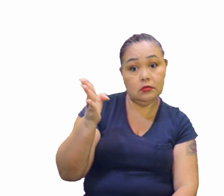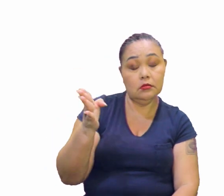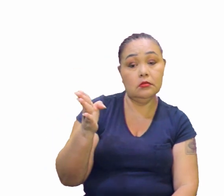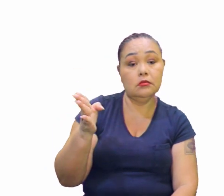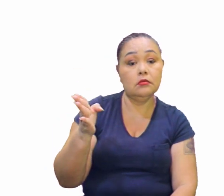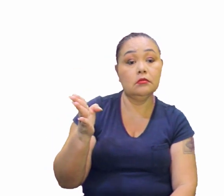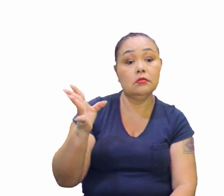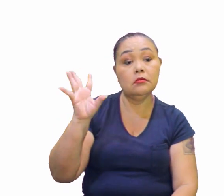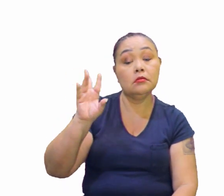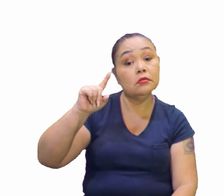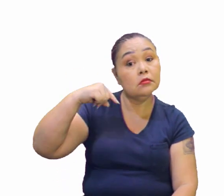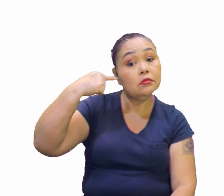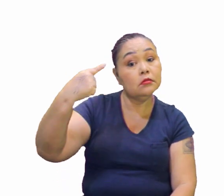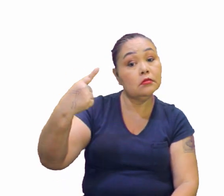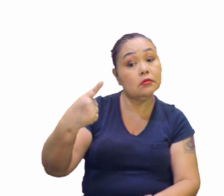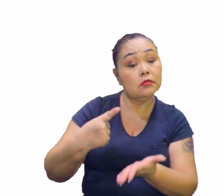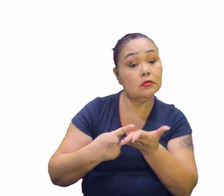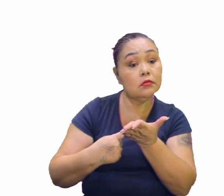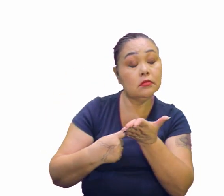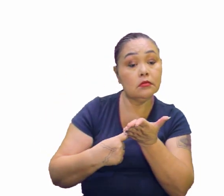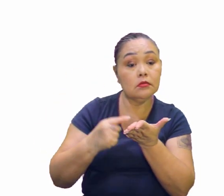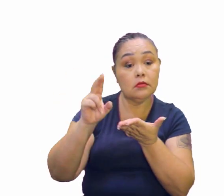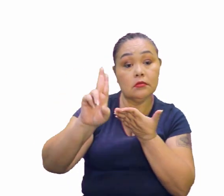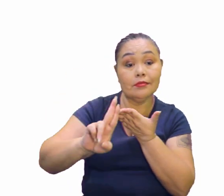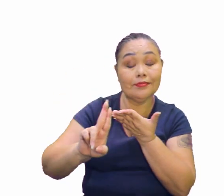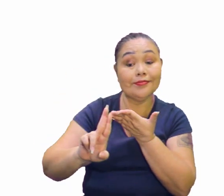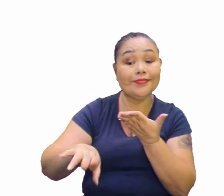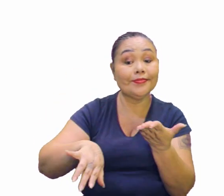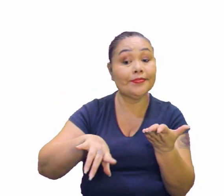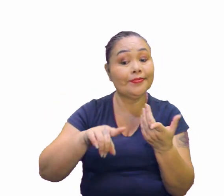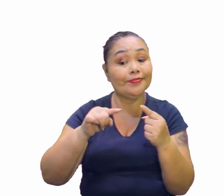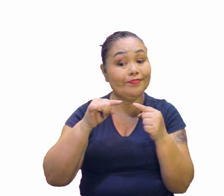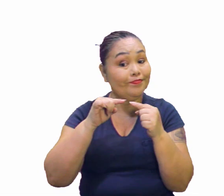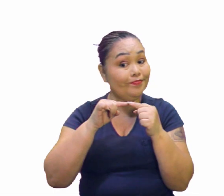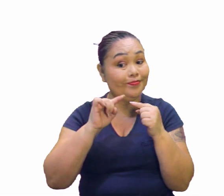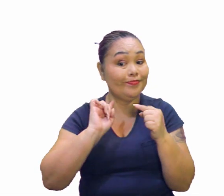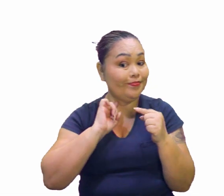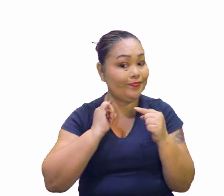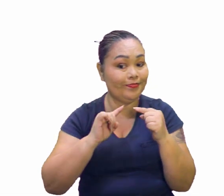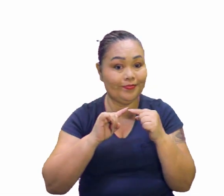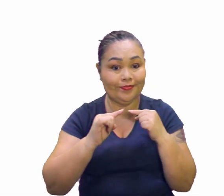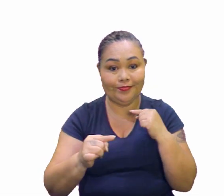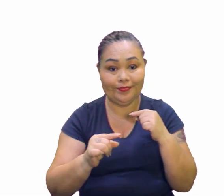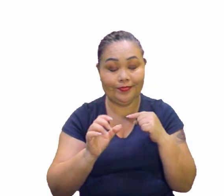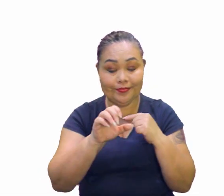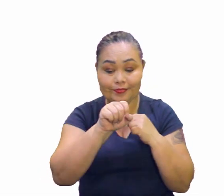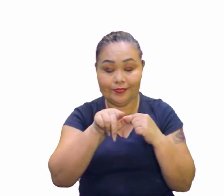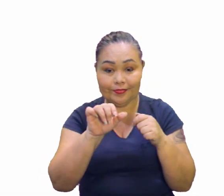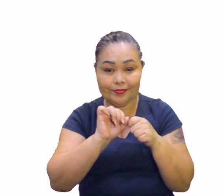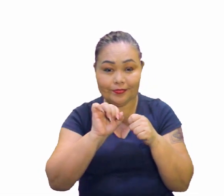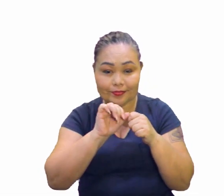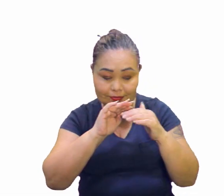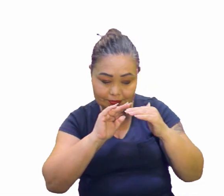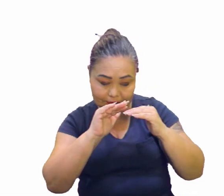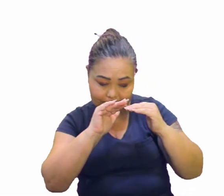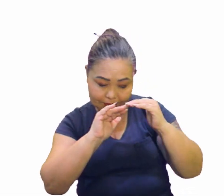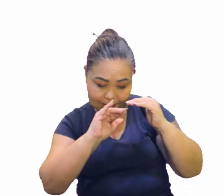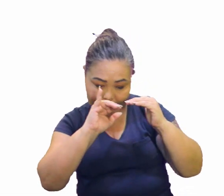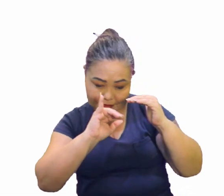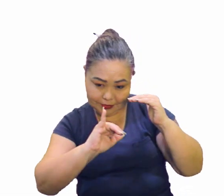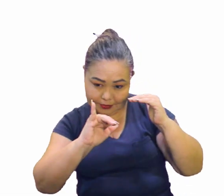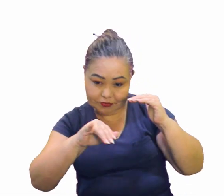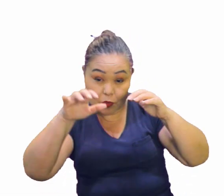desertificação resulta da combinação entre o uso inapropriado do solo e os baixos índices